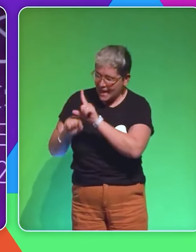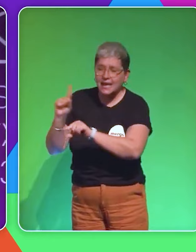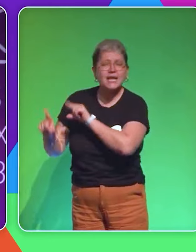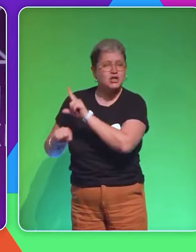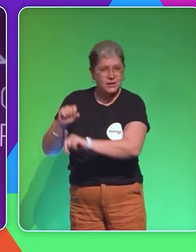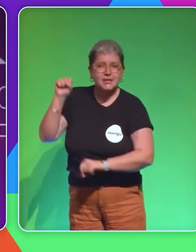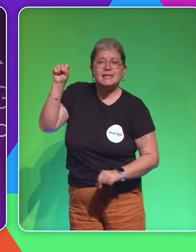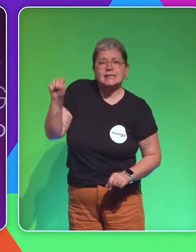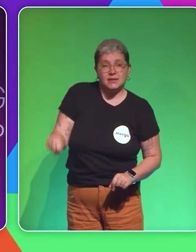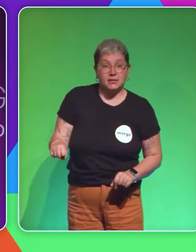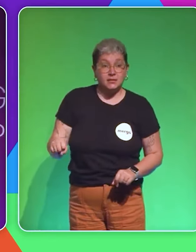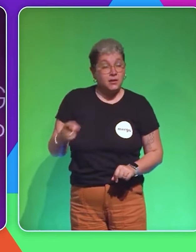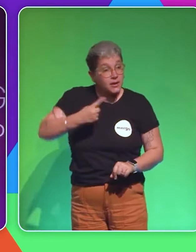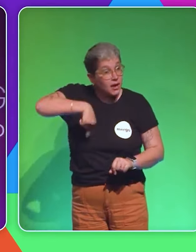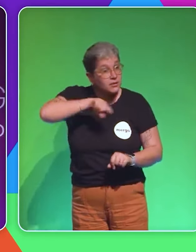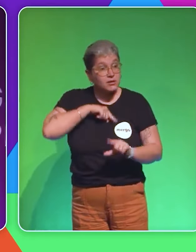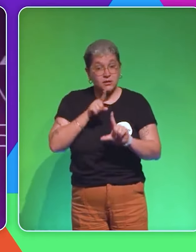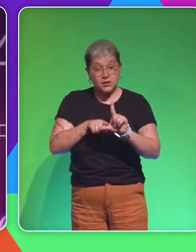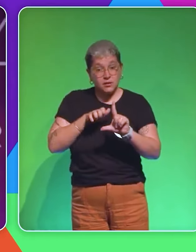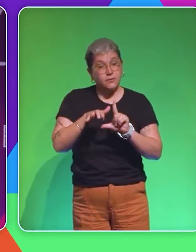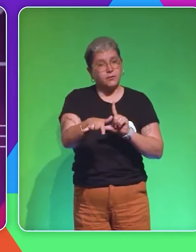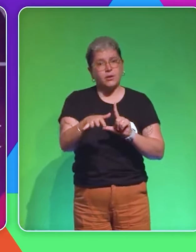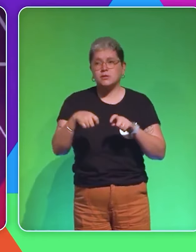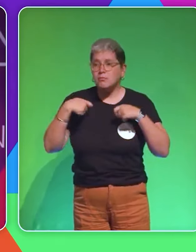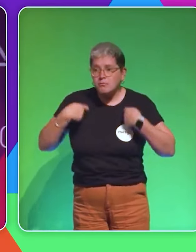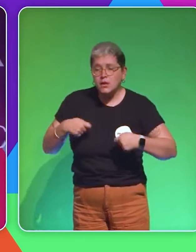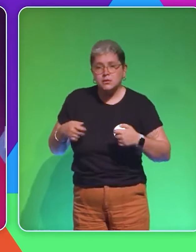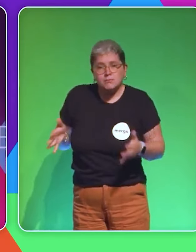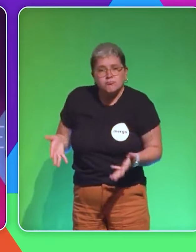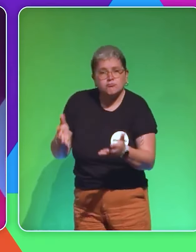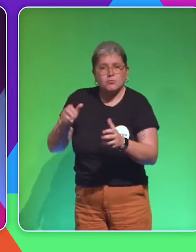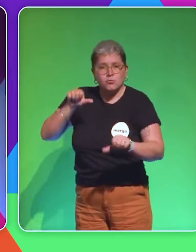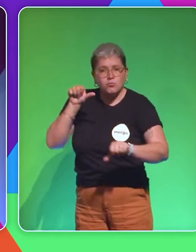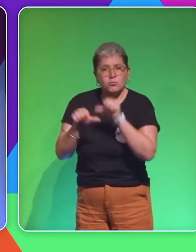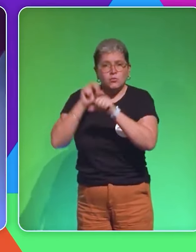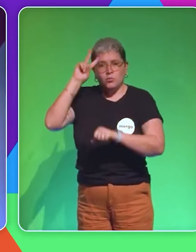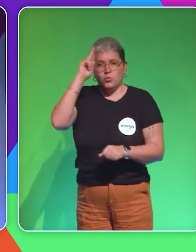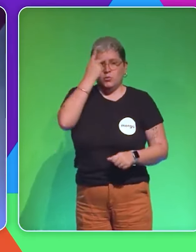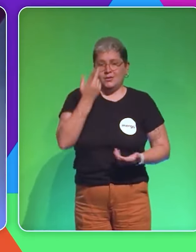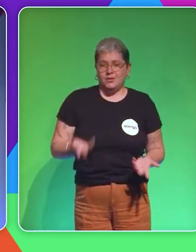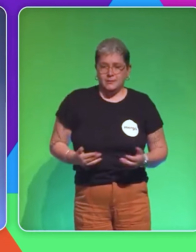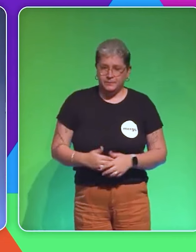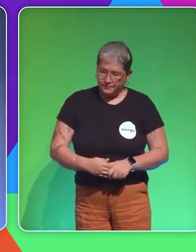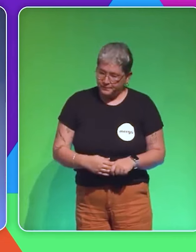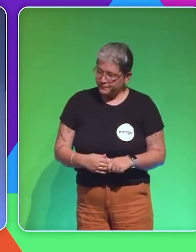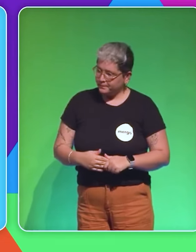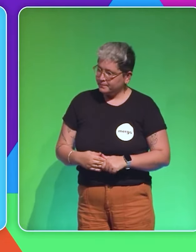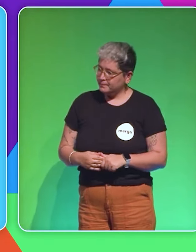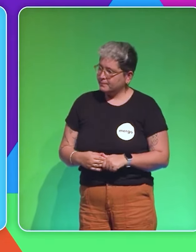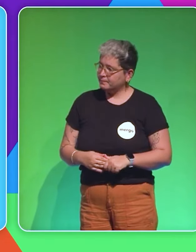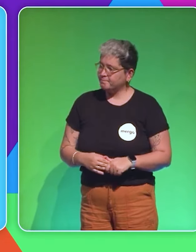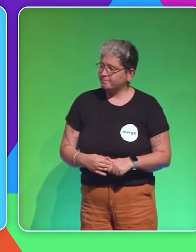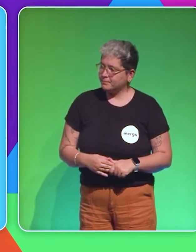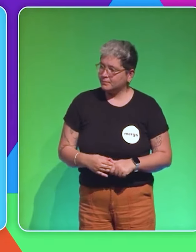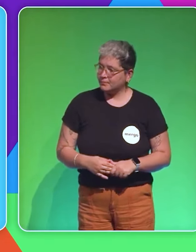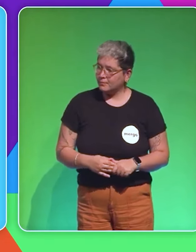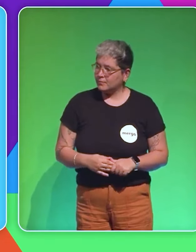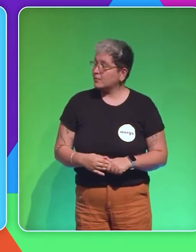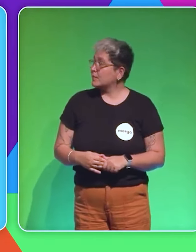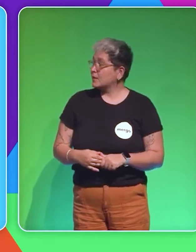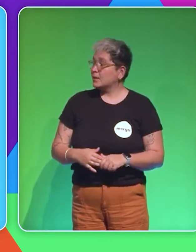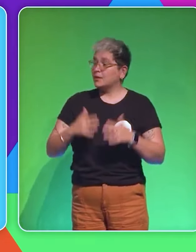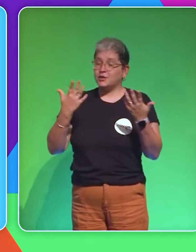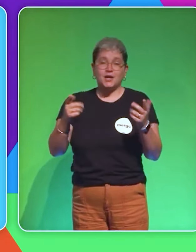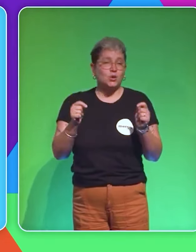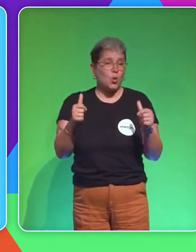e é papel do influencer também ajudar nisso daí e já tô